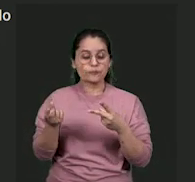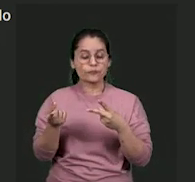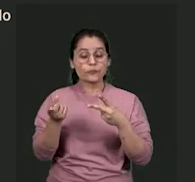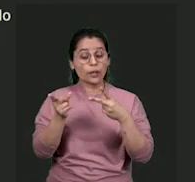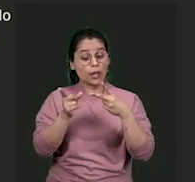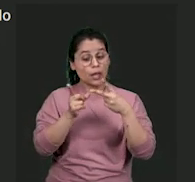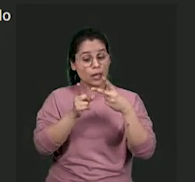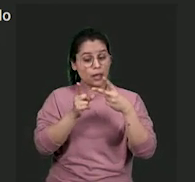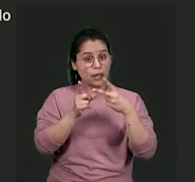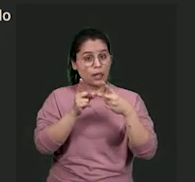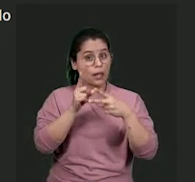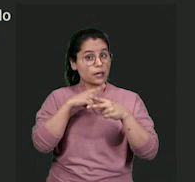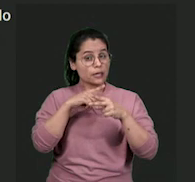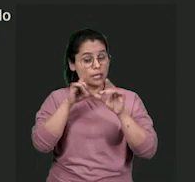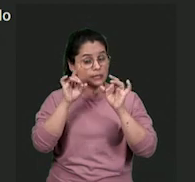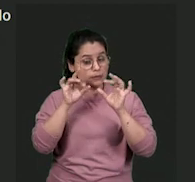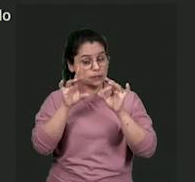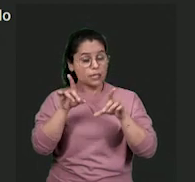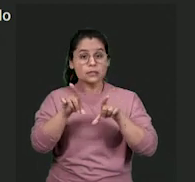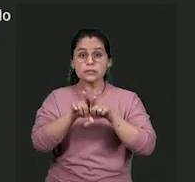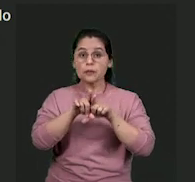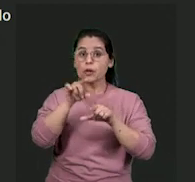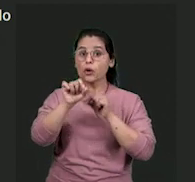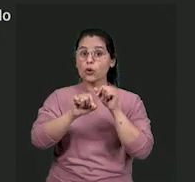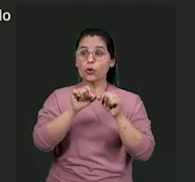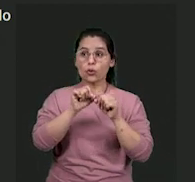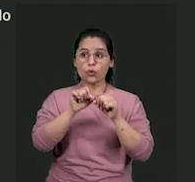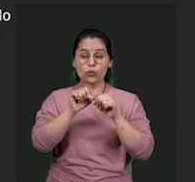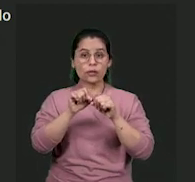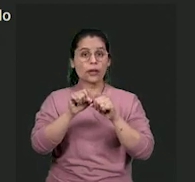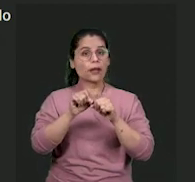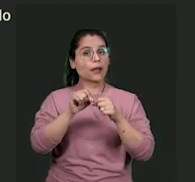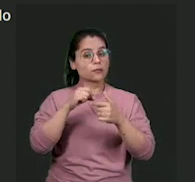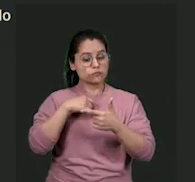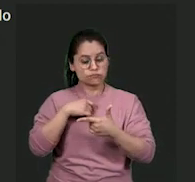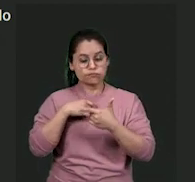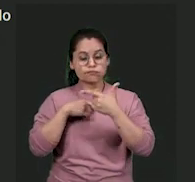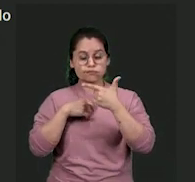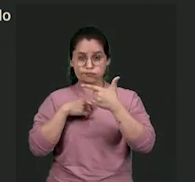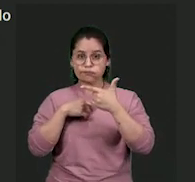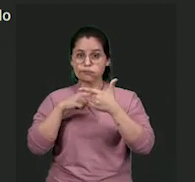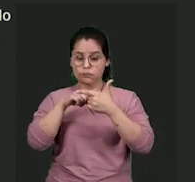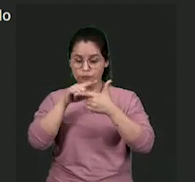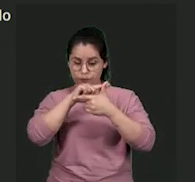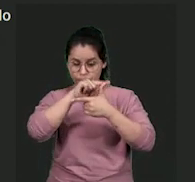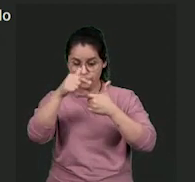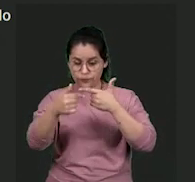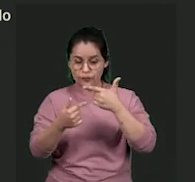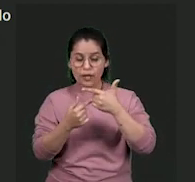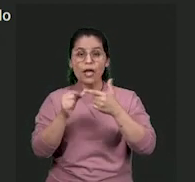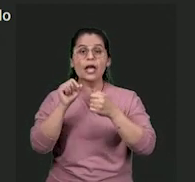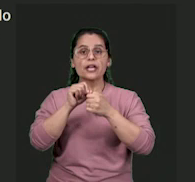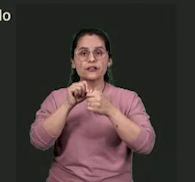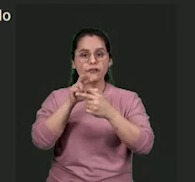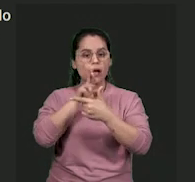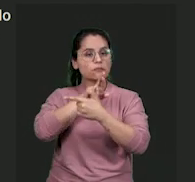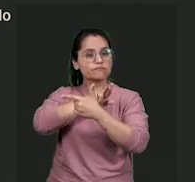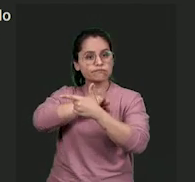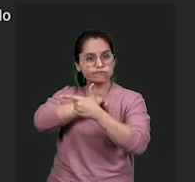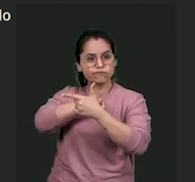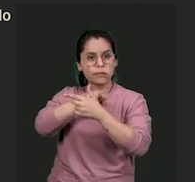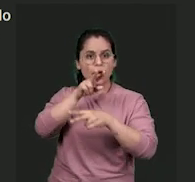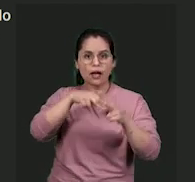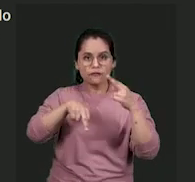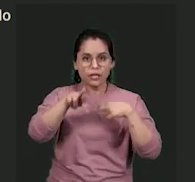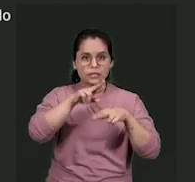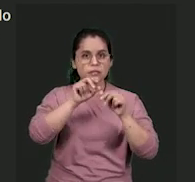O profissional é especialista também em órgãos reprodutores masculinos e realiza exame de próstata, por exemplo.